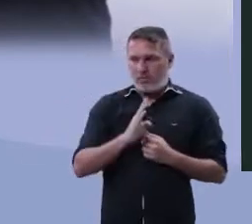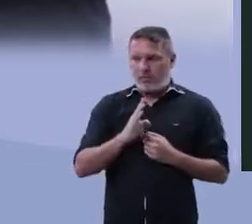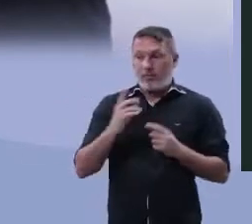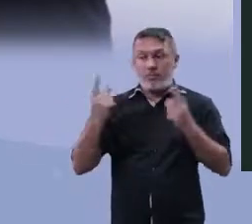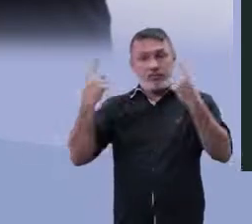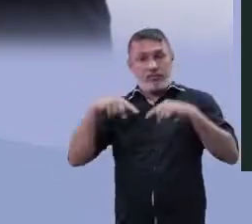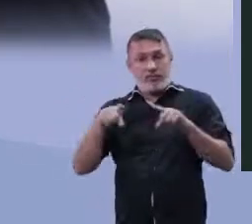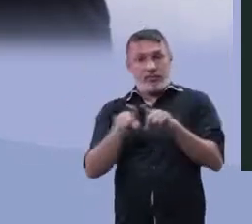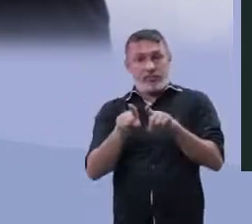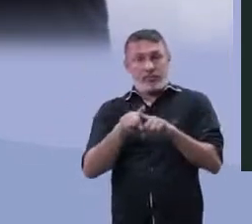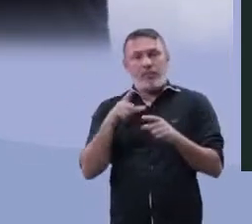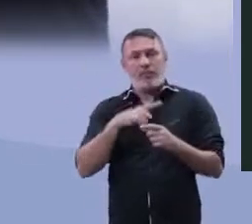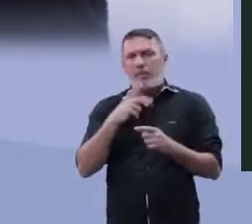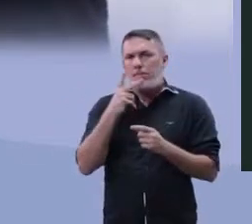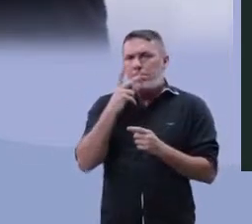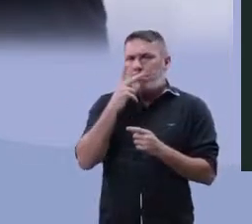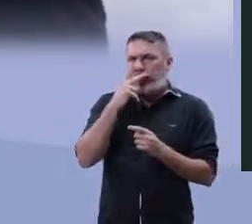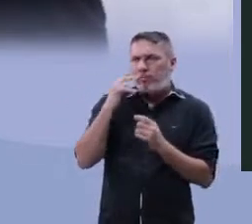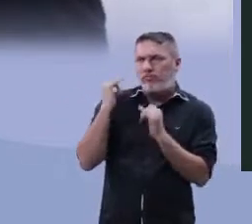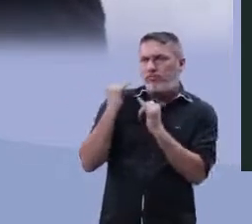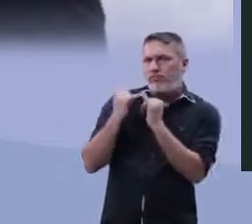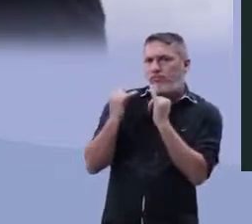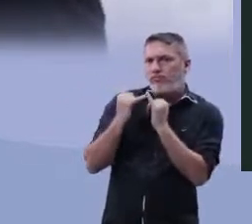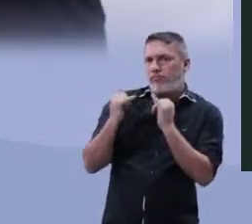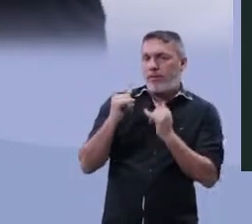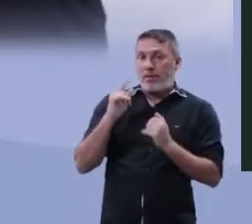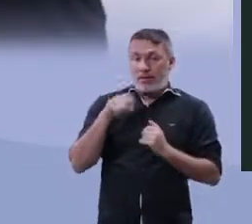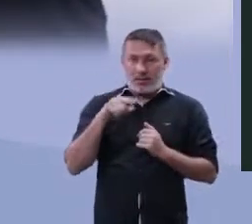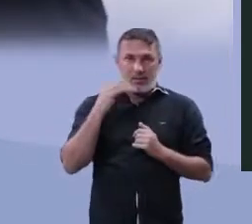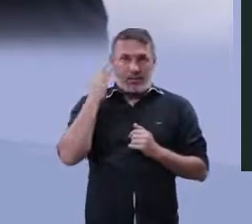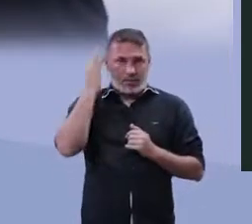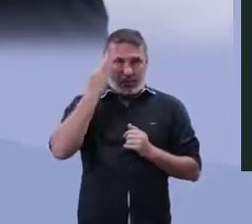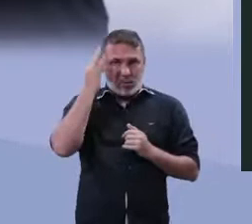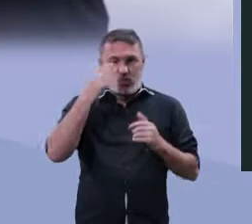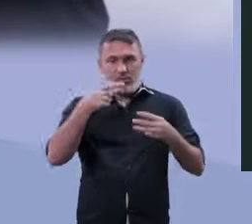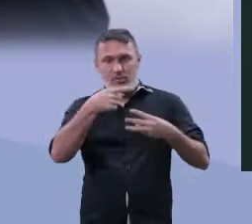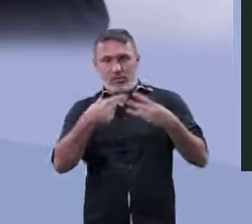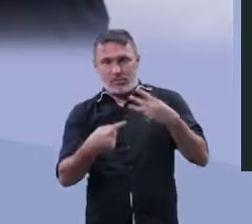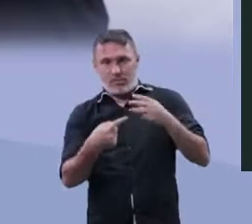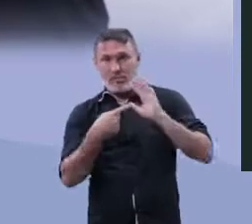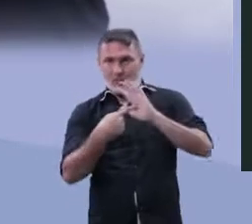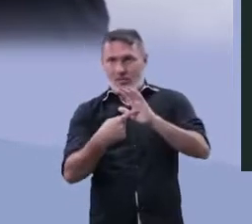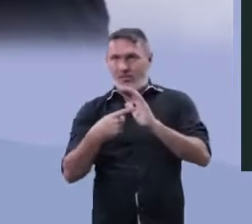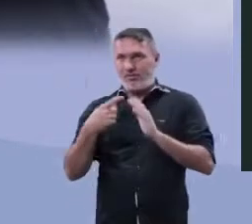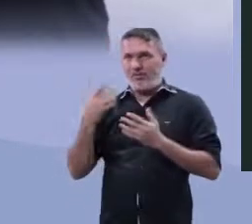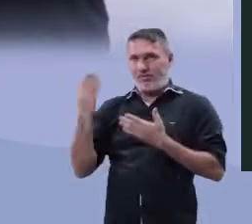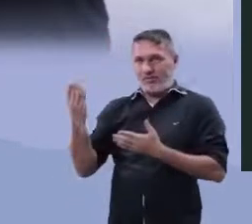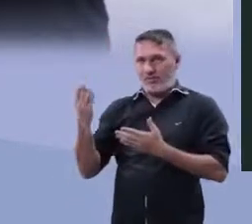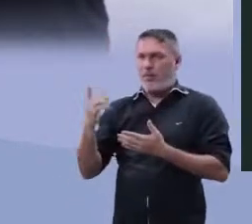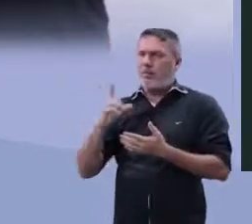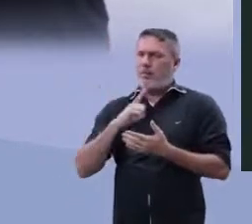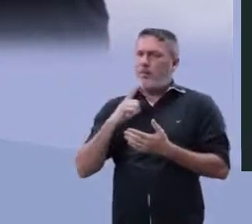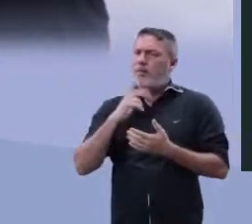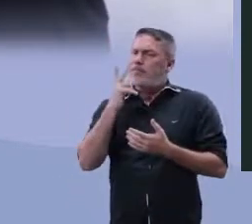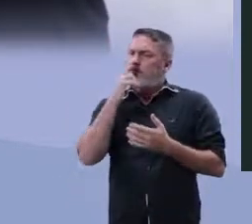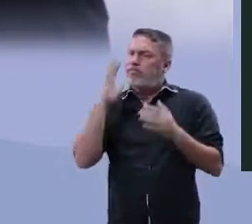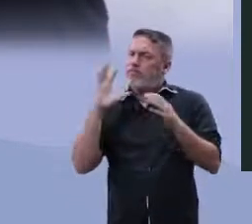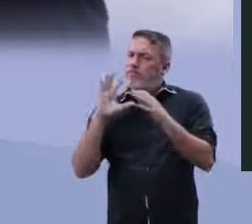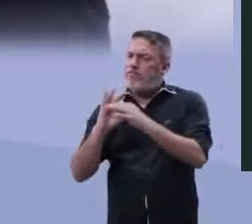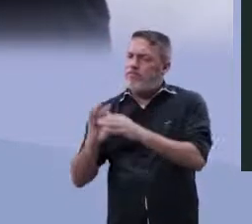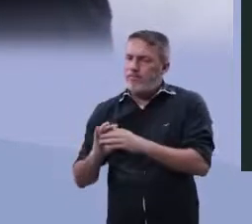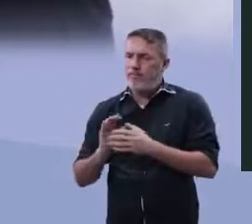brasileira, existe um traço marcante nas teorias desses pensadores,